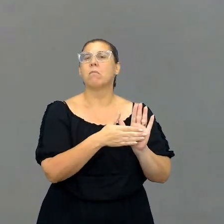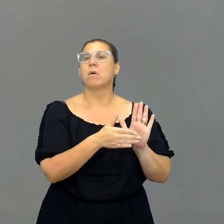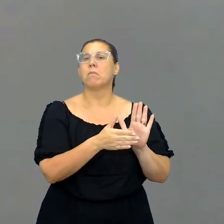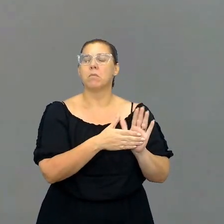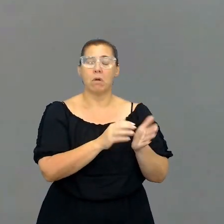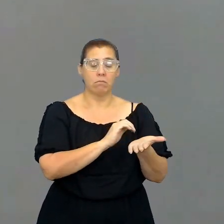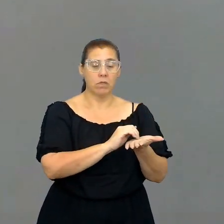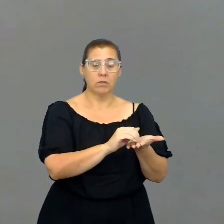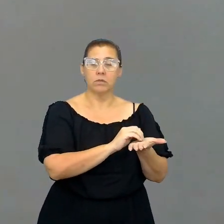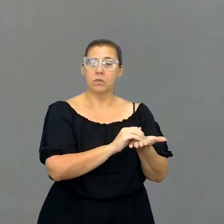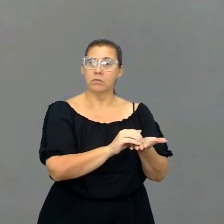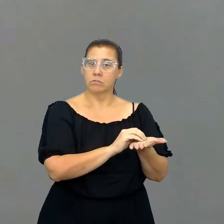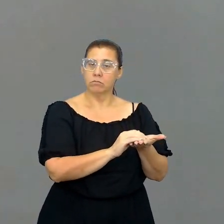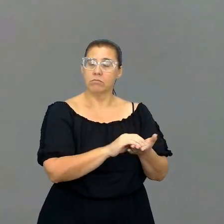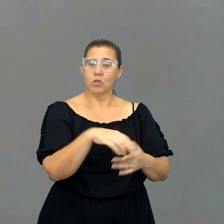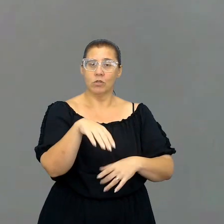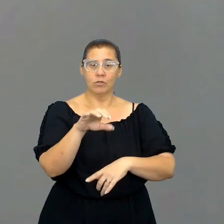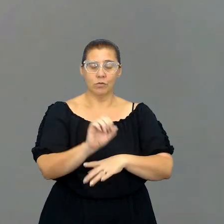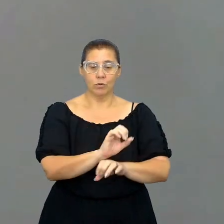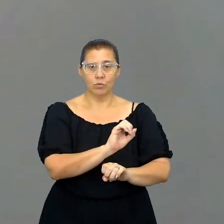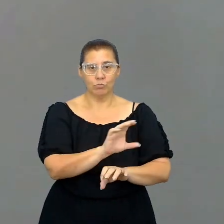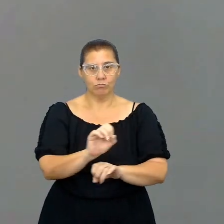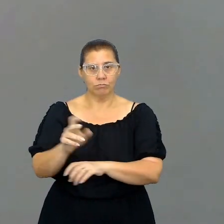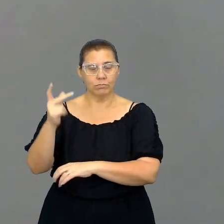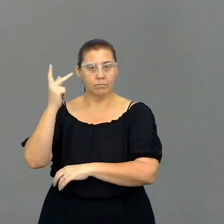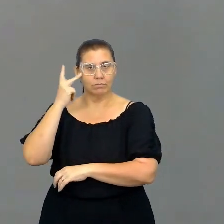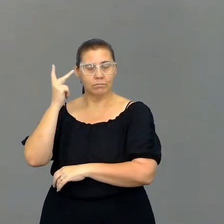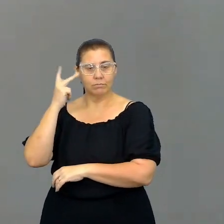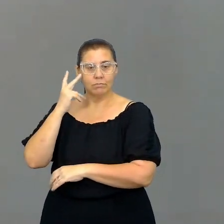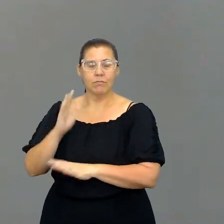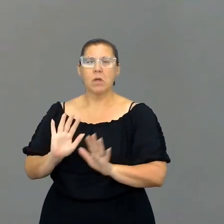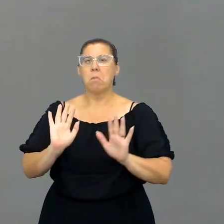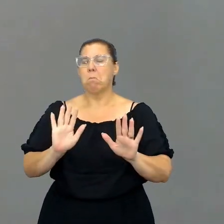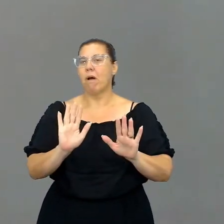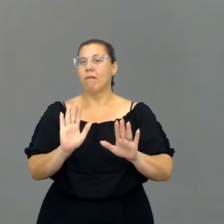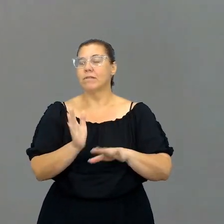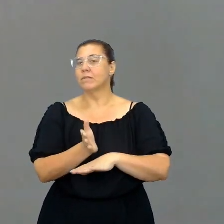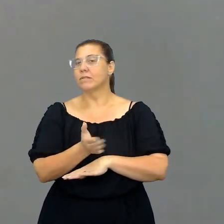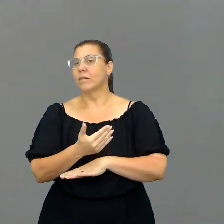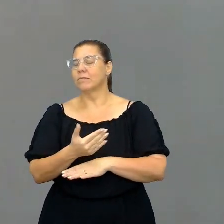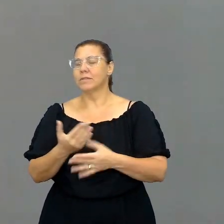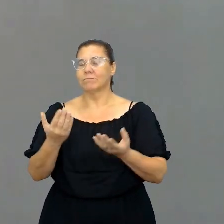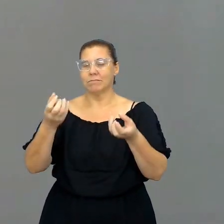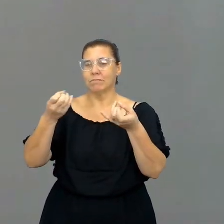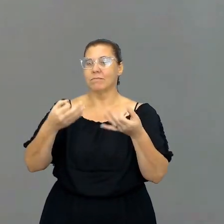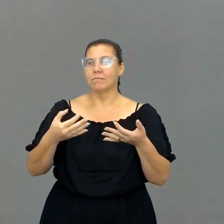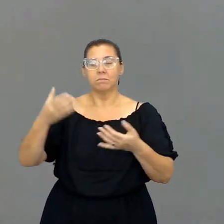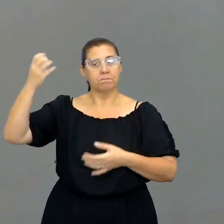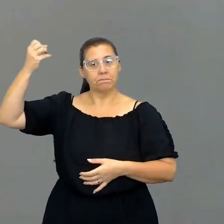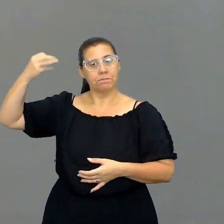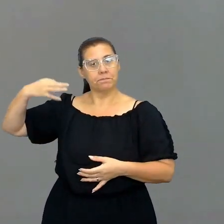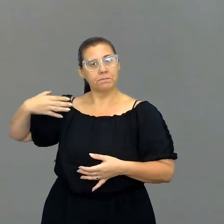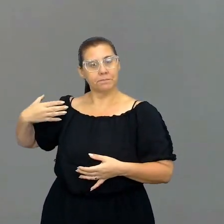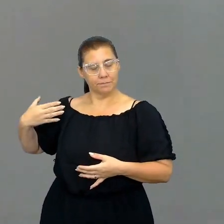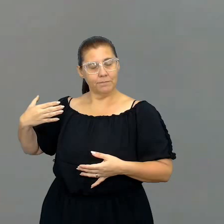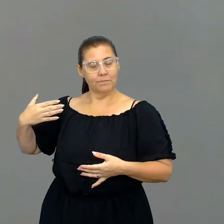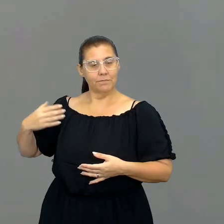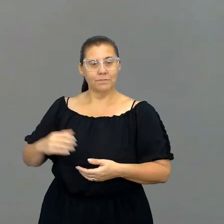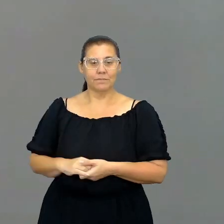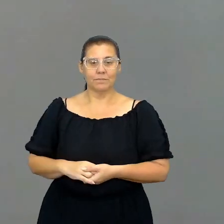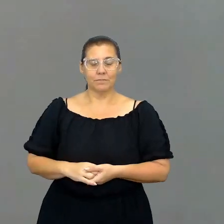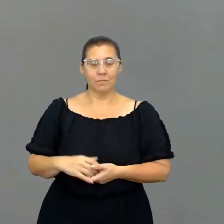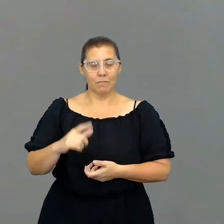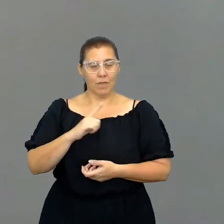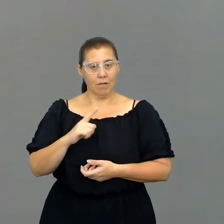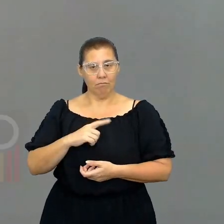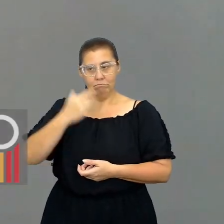pela Secretaria Estadual de Educação de São Paulo. Mas antes, deixe eu fazer aqui uma audiodescrição. Eu